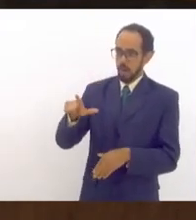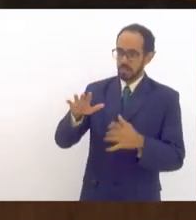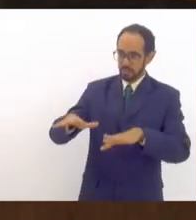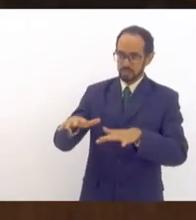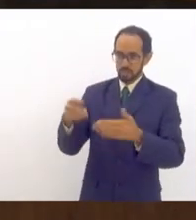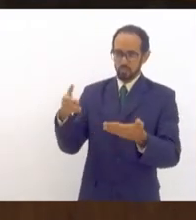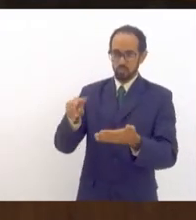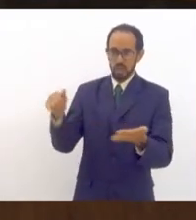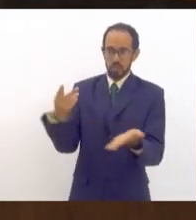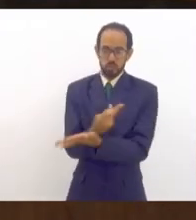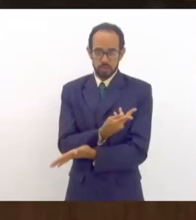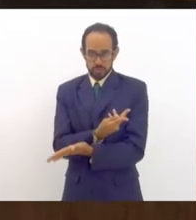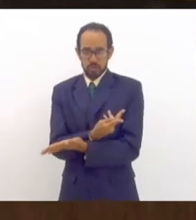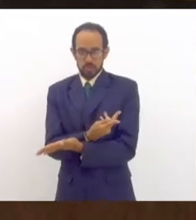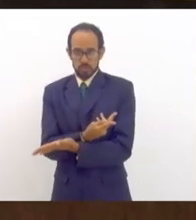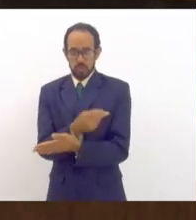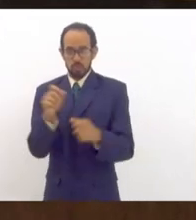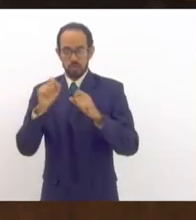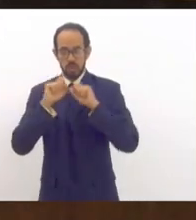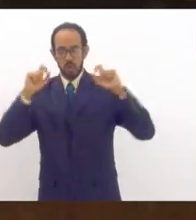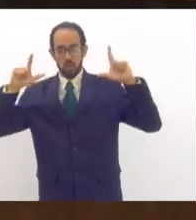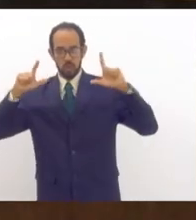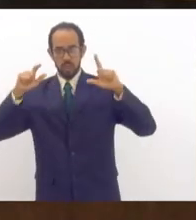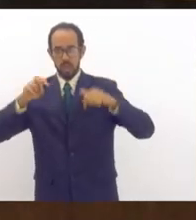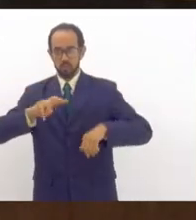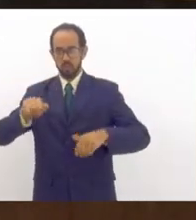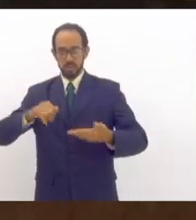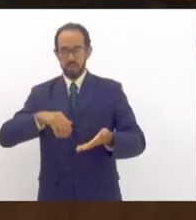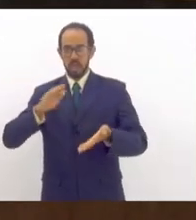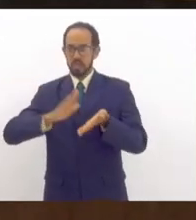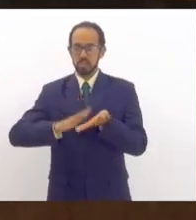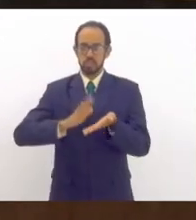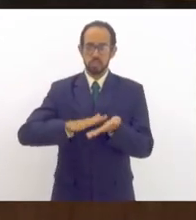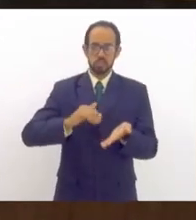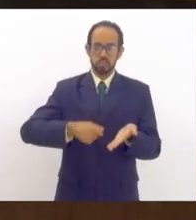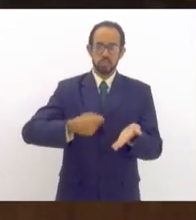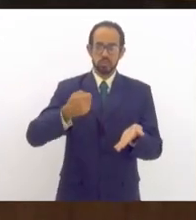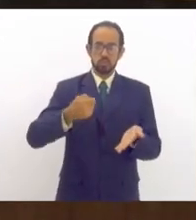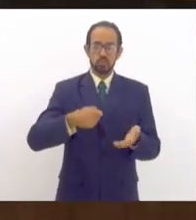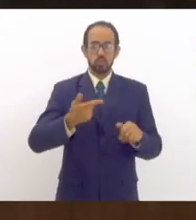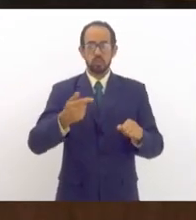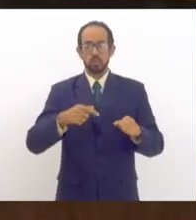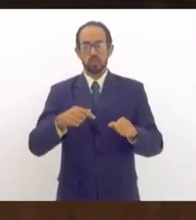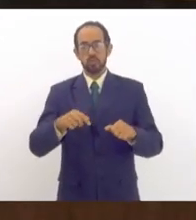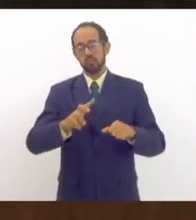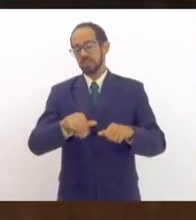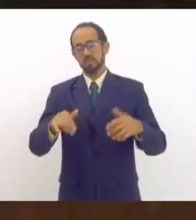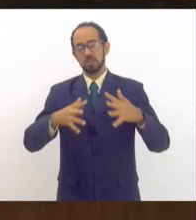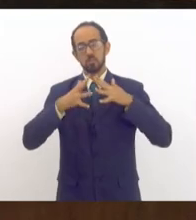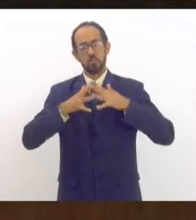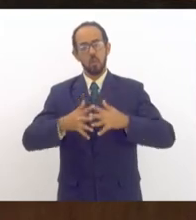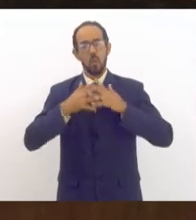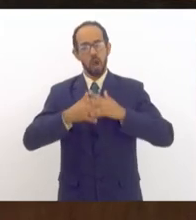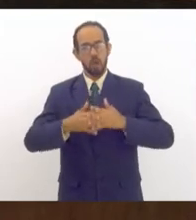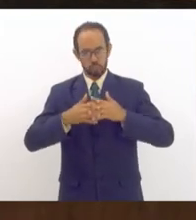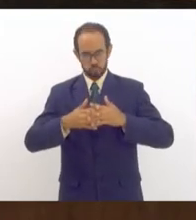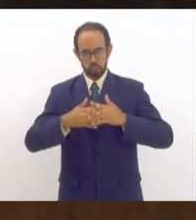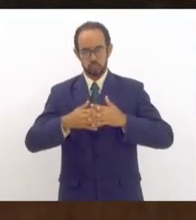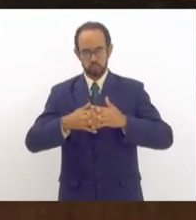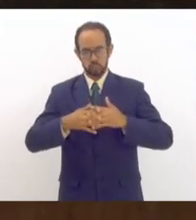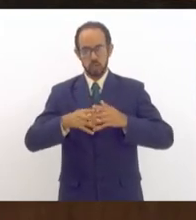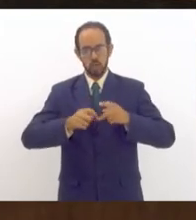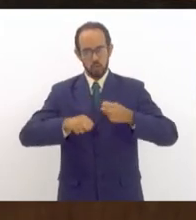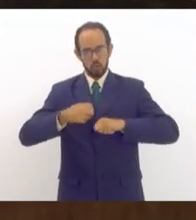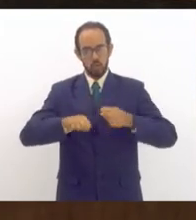quando a gente acordar já vão estar cobrando né uma situação que vai ser um caos econômico social